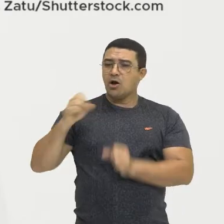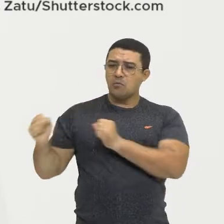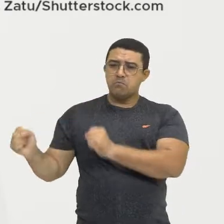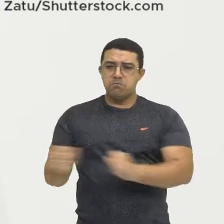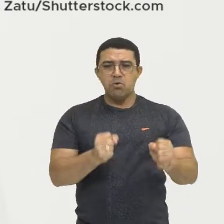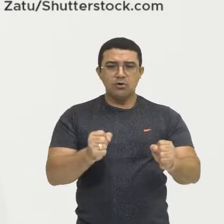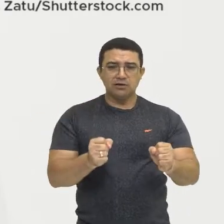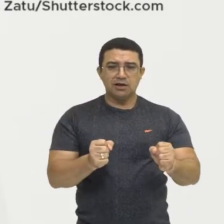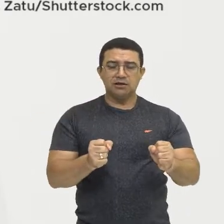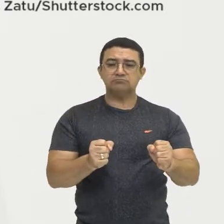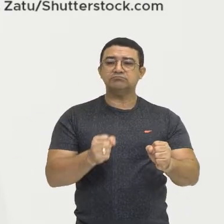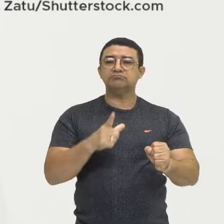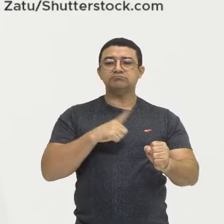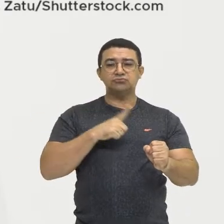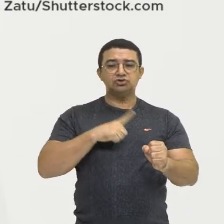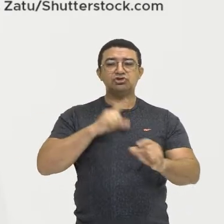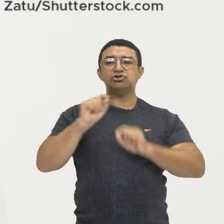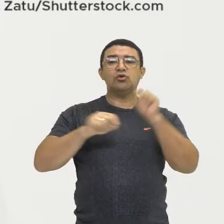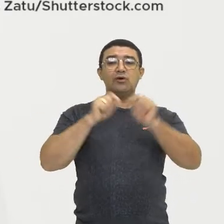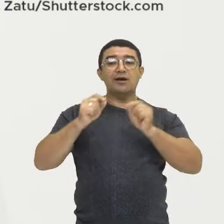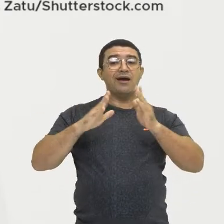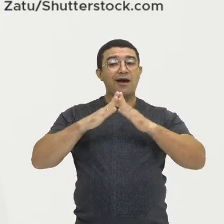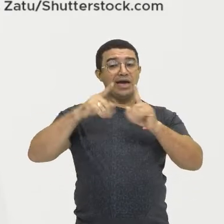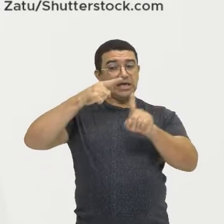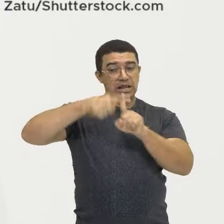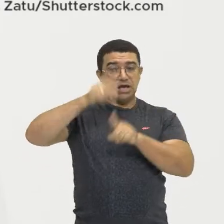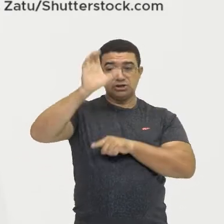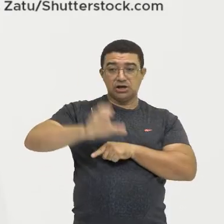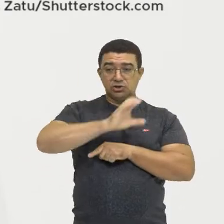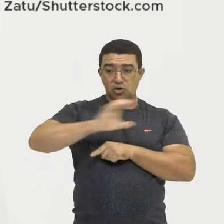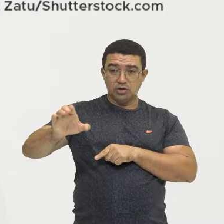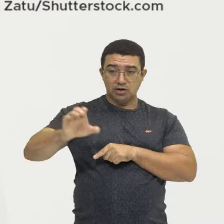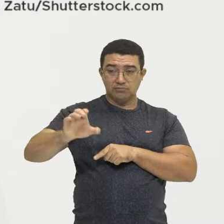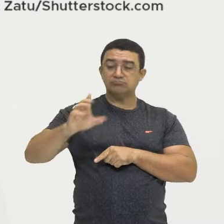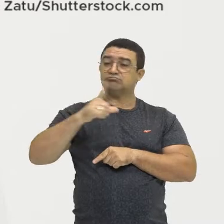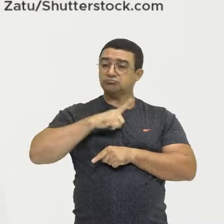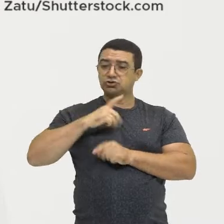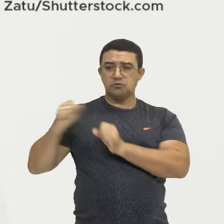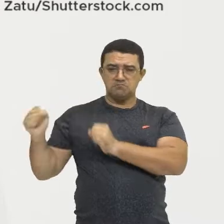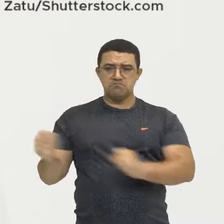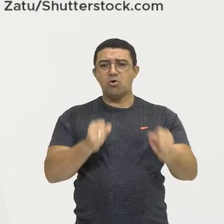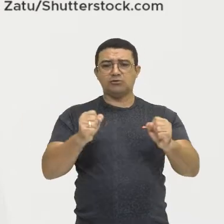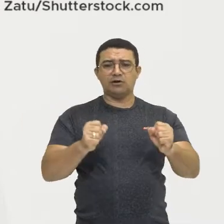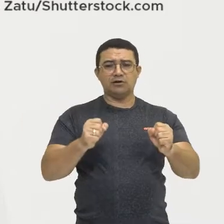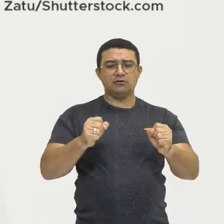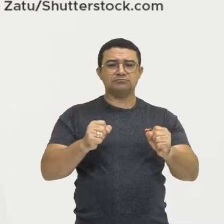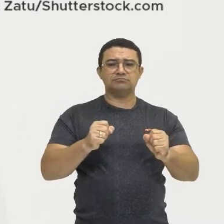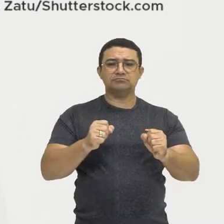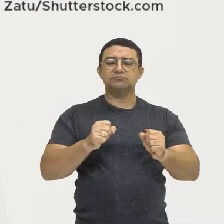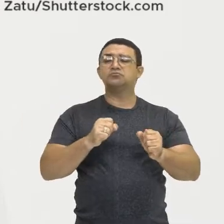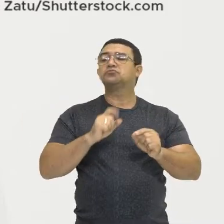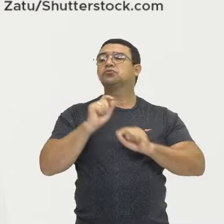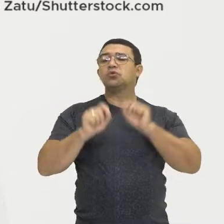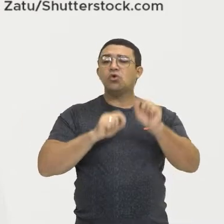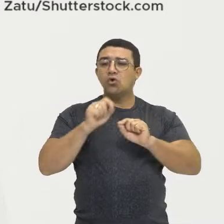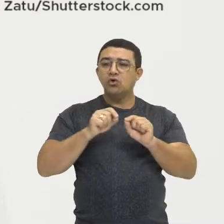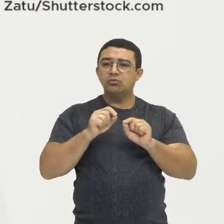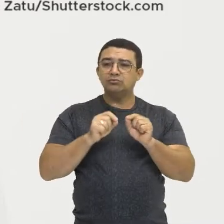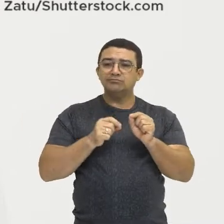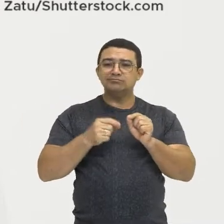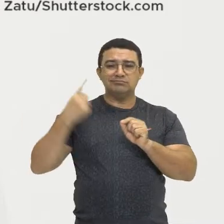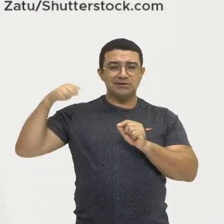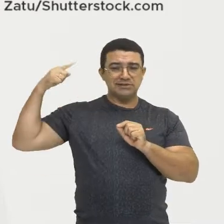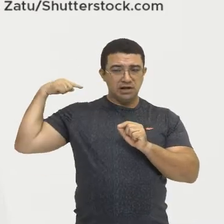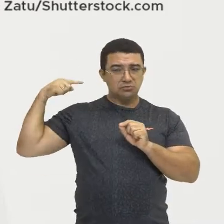né, que tinha o clero, que tinha a Igreja Católica, não é? Que é exatamente fundado